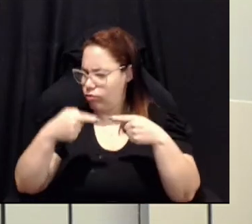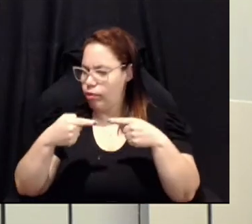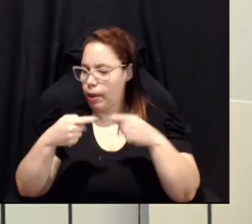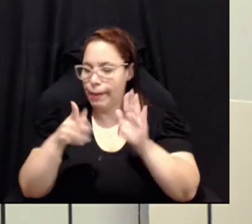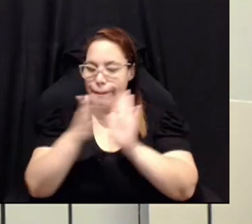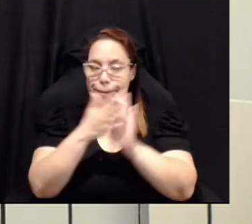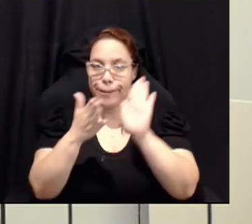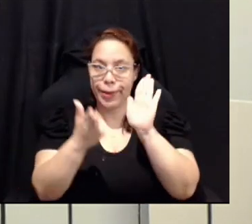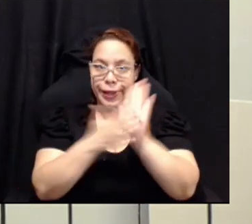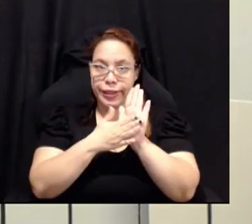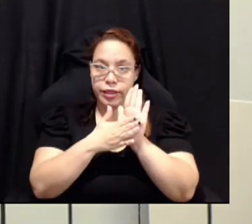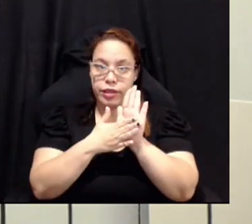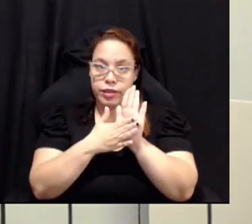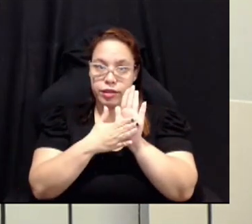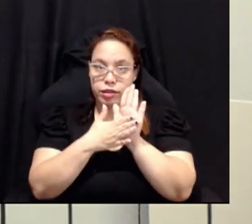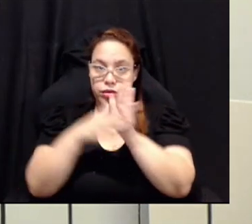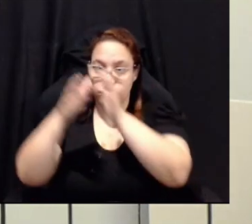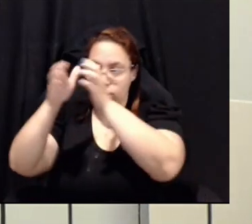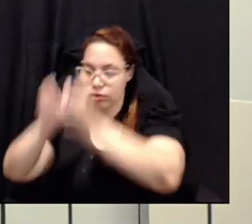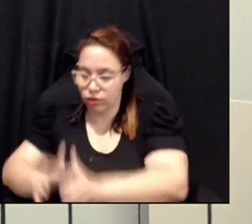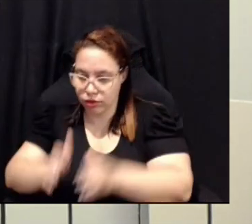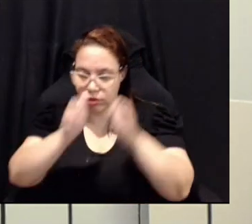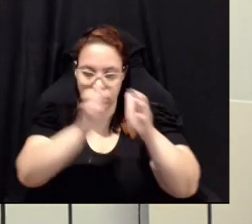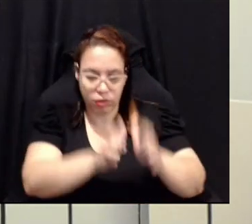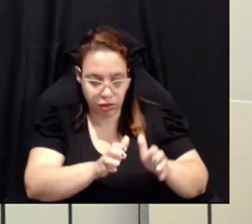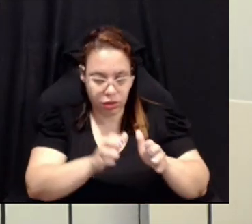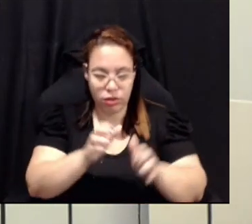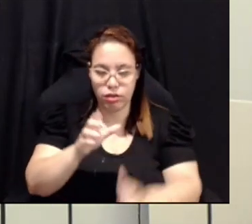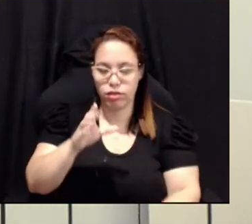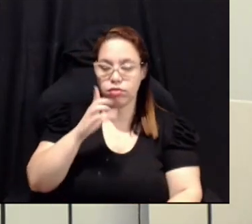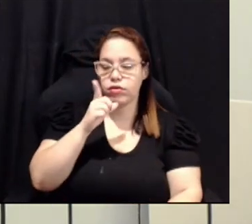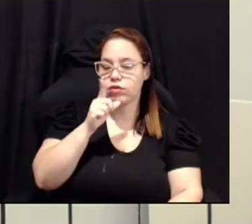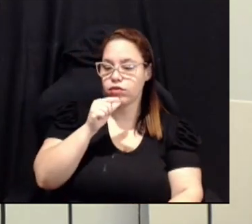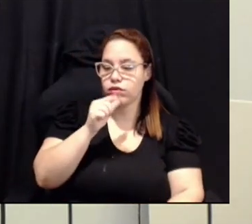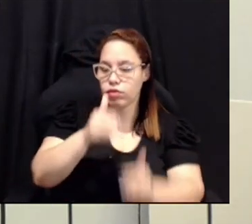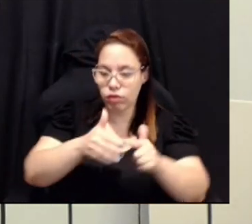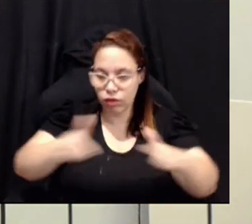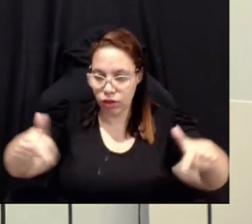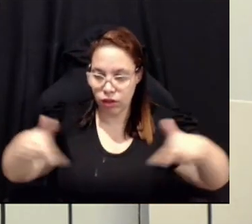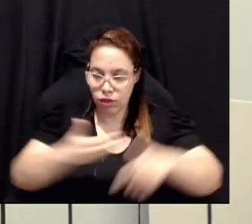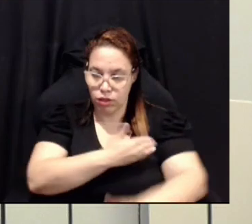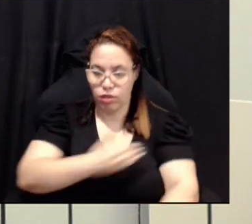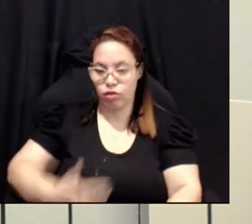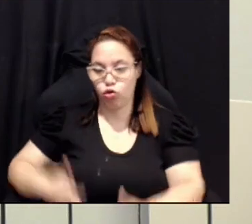prevê a instalação de bebedouros em áreas públicas de lazer.